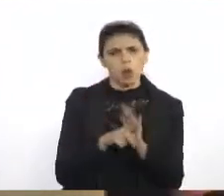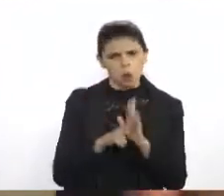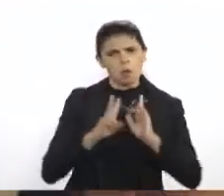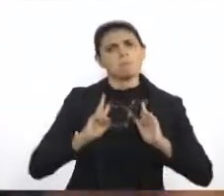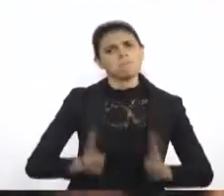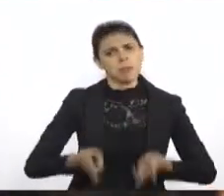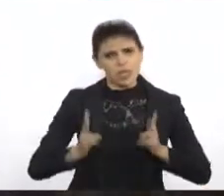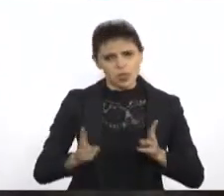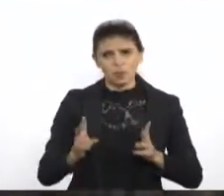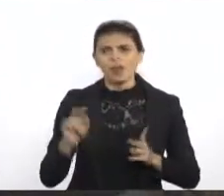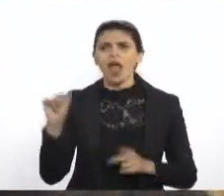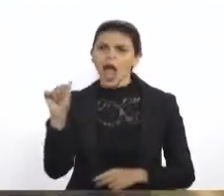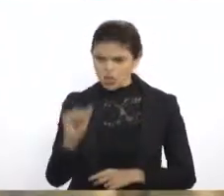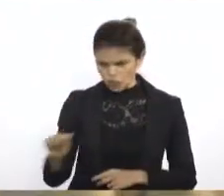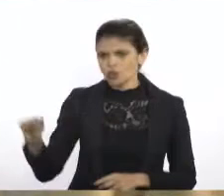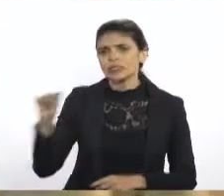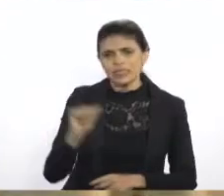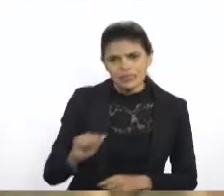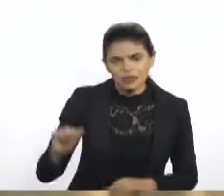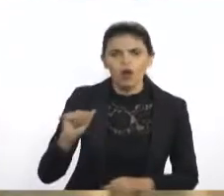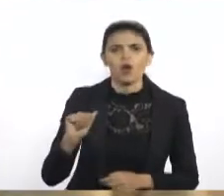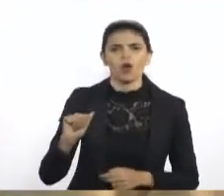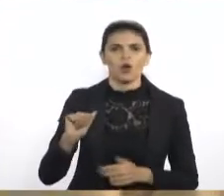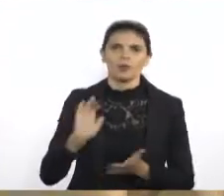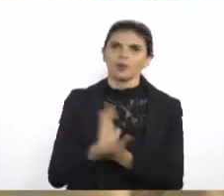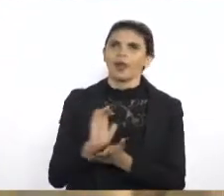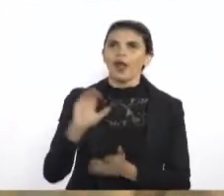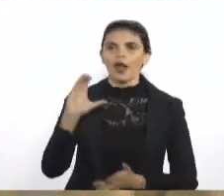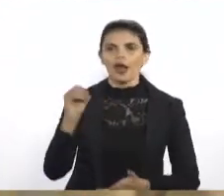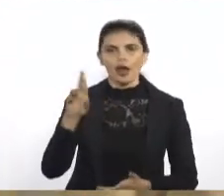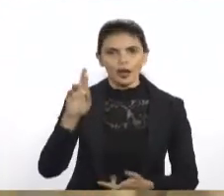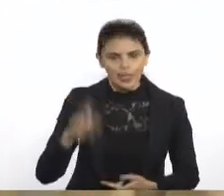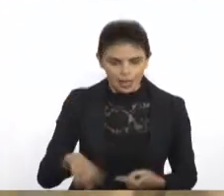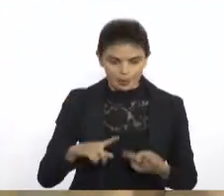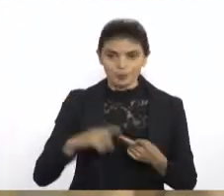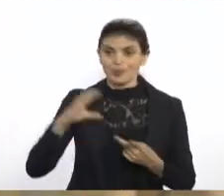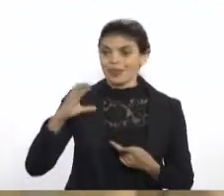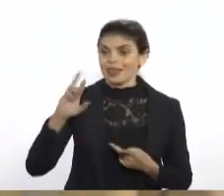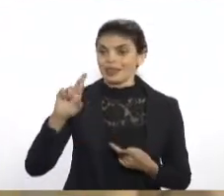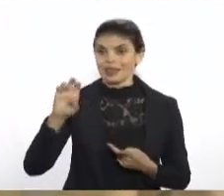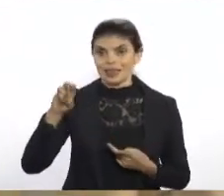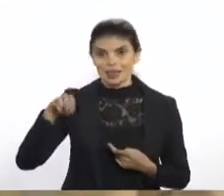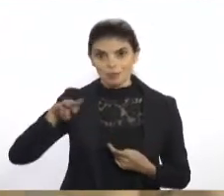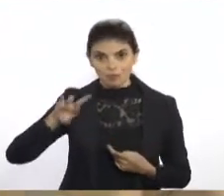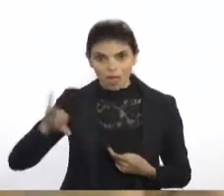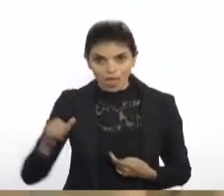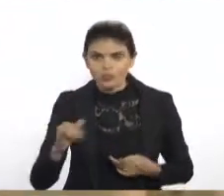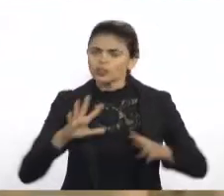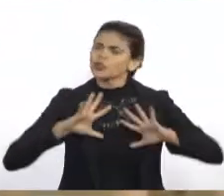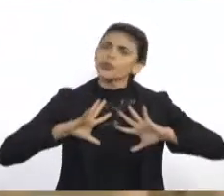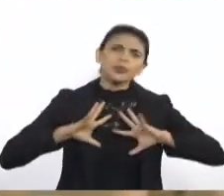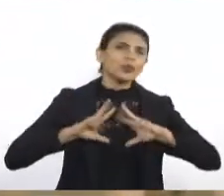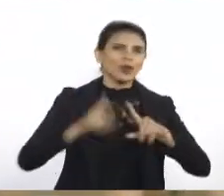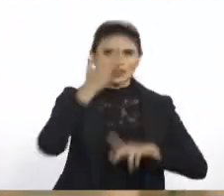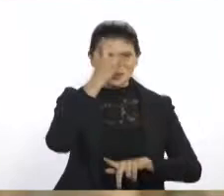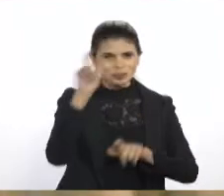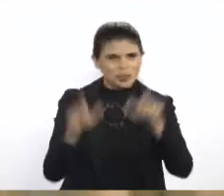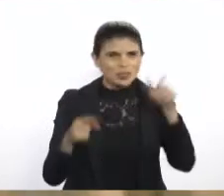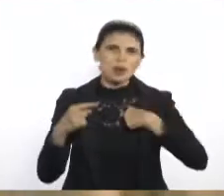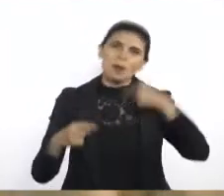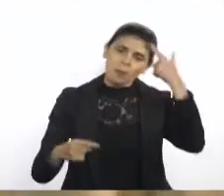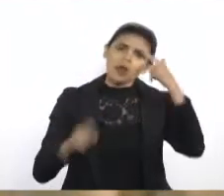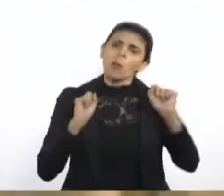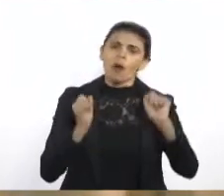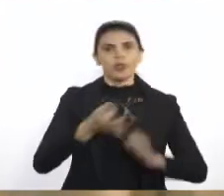que associações privadas, tipo CREF, COREM, CREMERGE, todos eles acham que podem dar